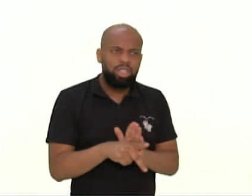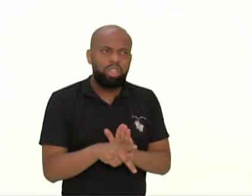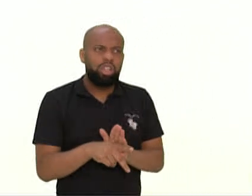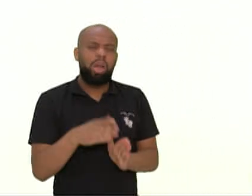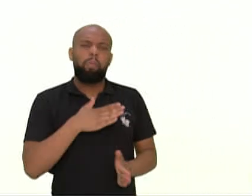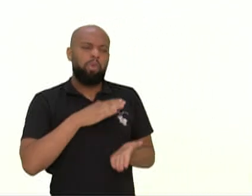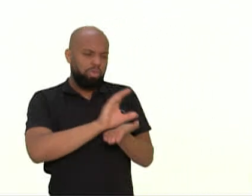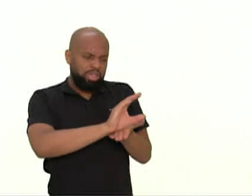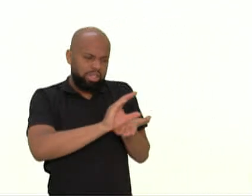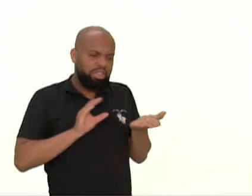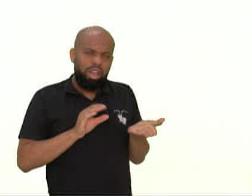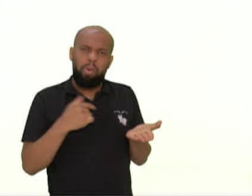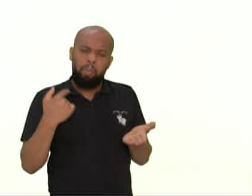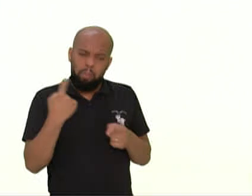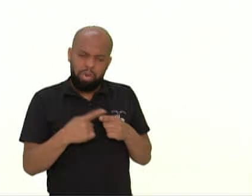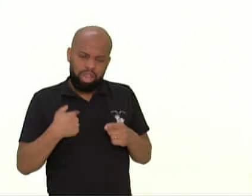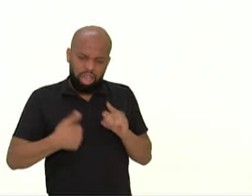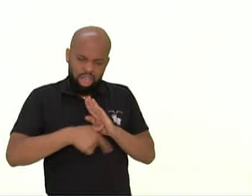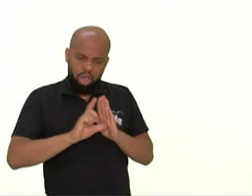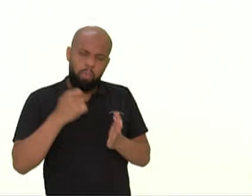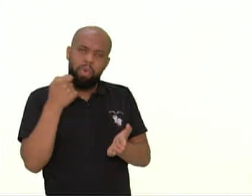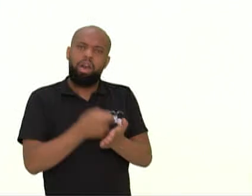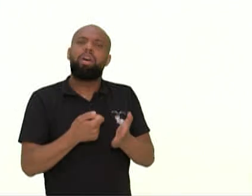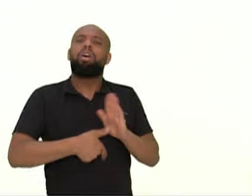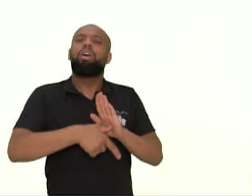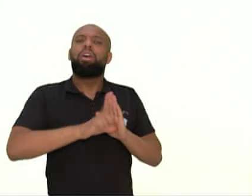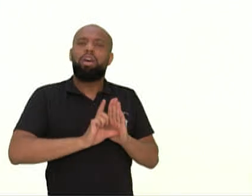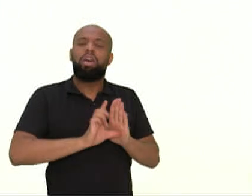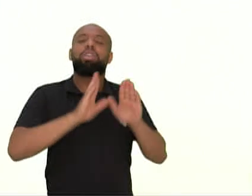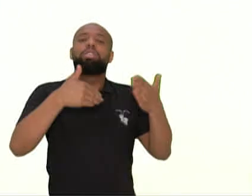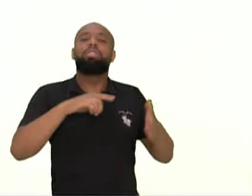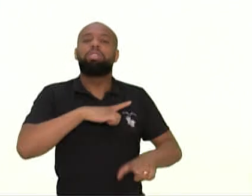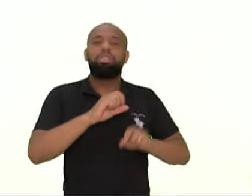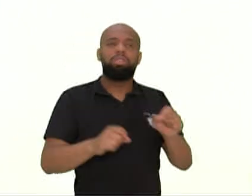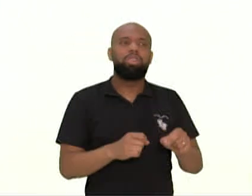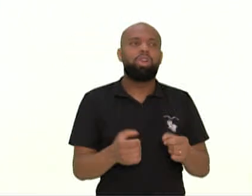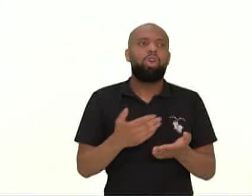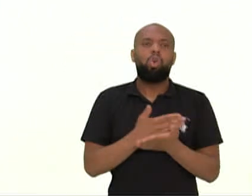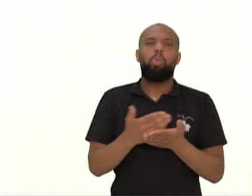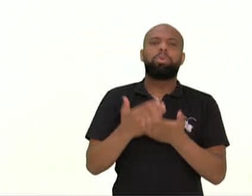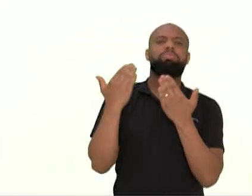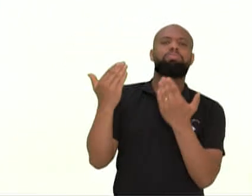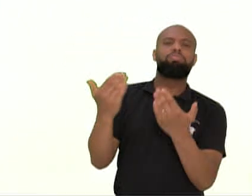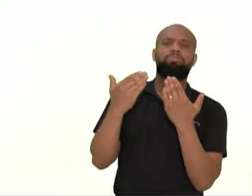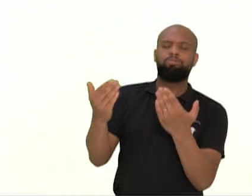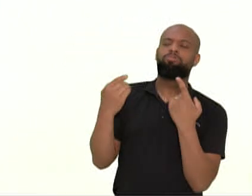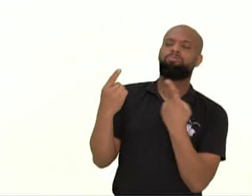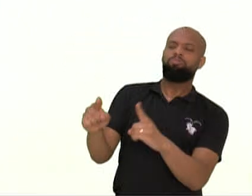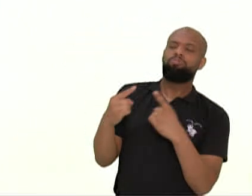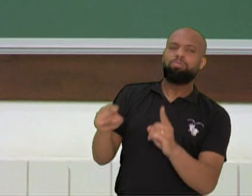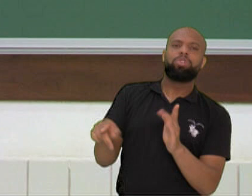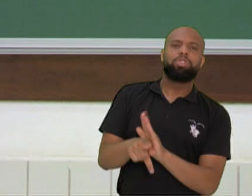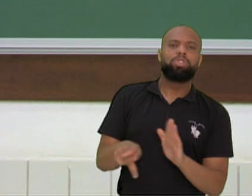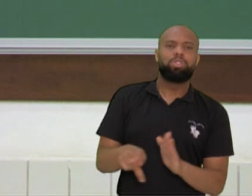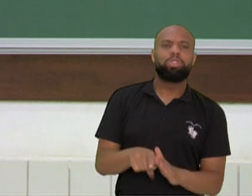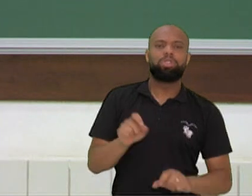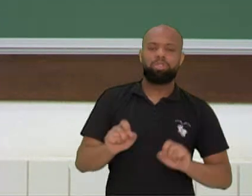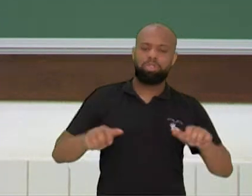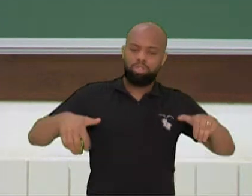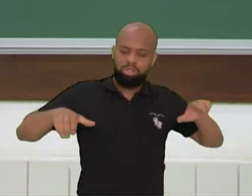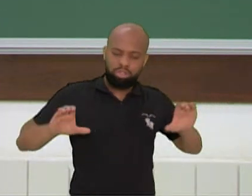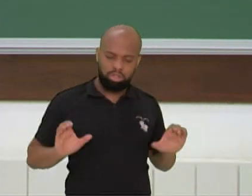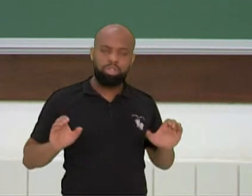sua indenização. Passaram, então, a questionar a monarquia brasileira e passaram aí a começar a defender